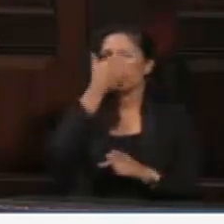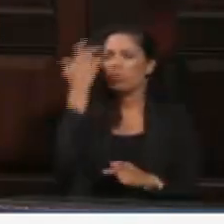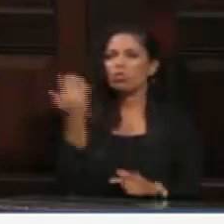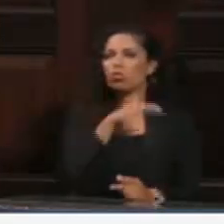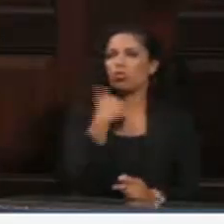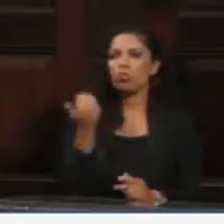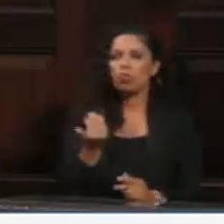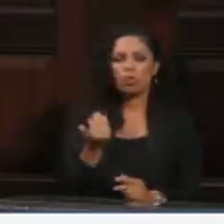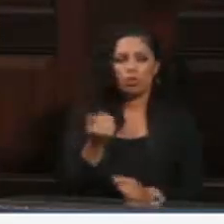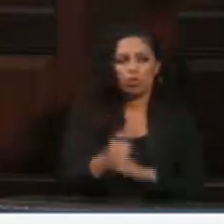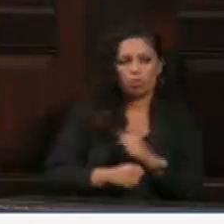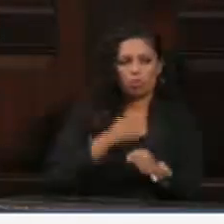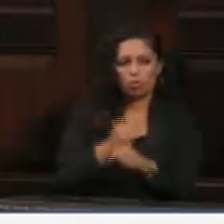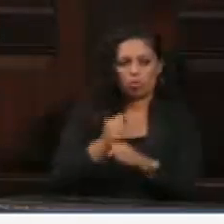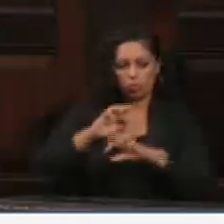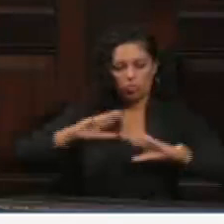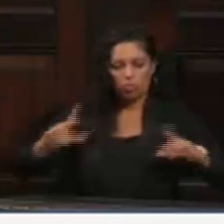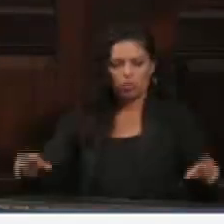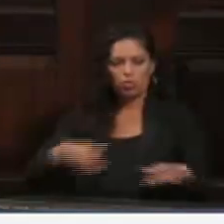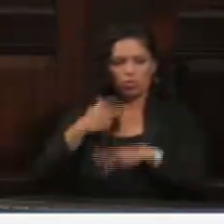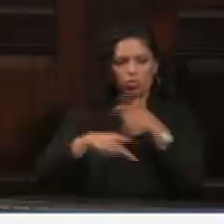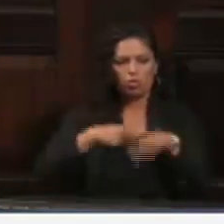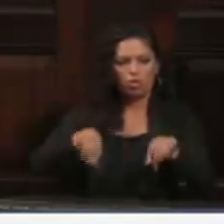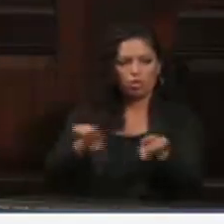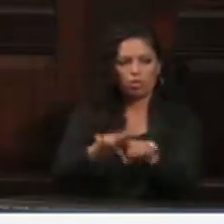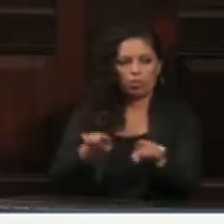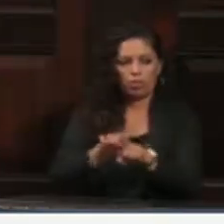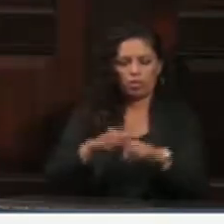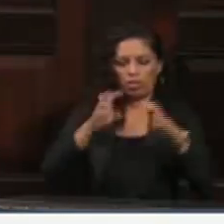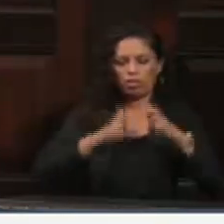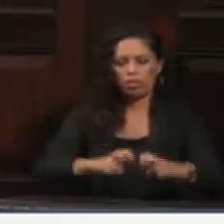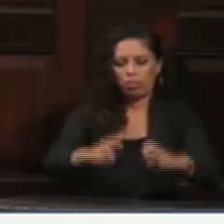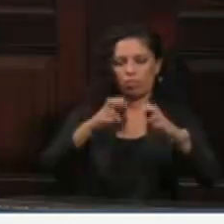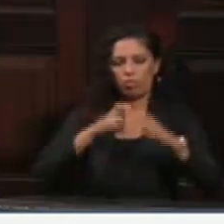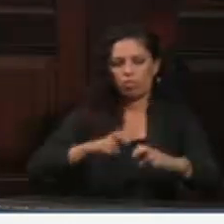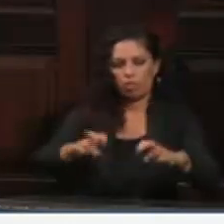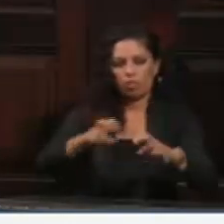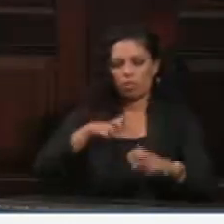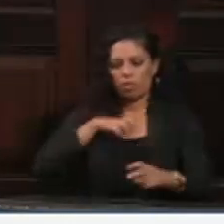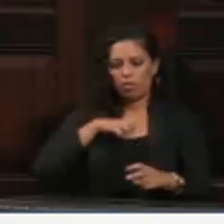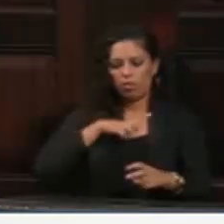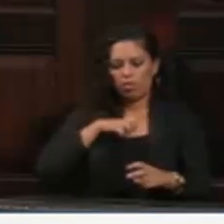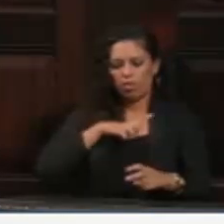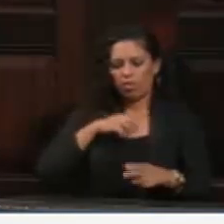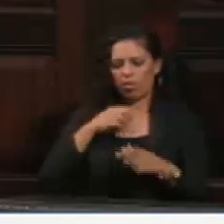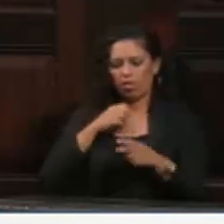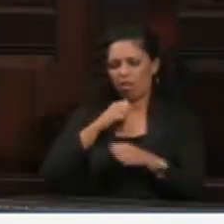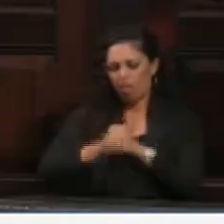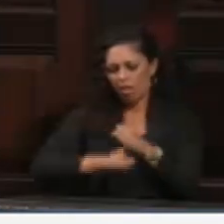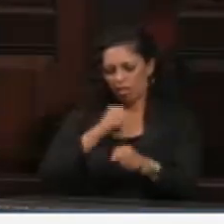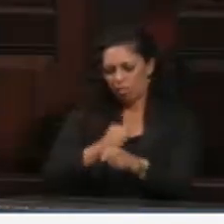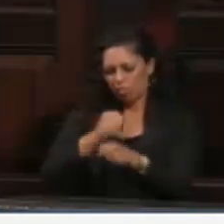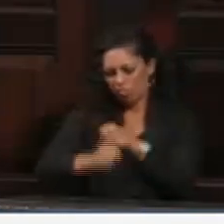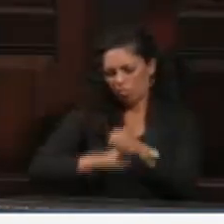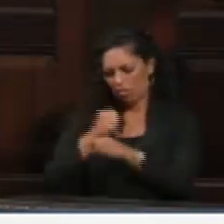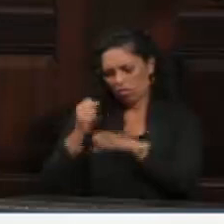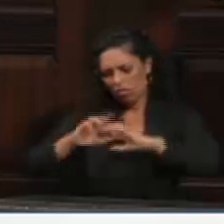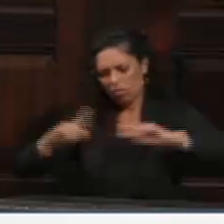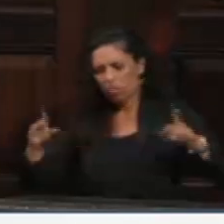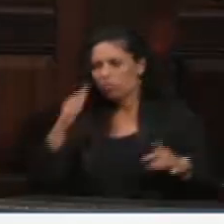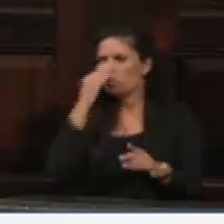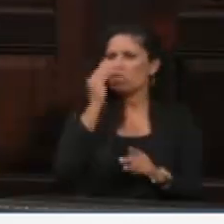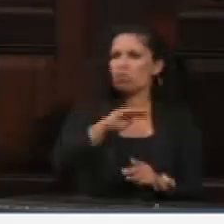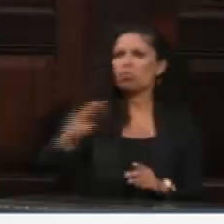primeiro, dizer para a companheira Mônica que a Supervia já vem há bastante tempo negligenciando Sim. o passageiro, o usuário do